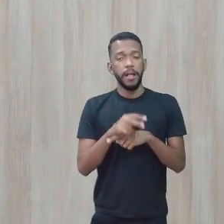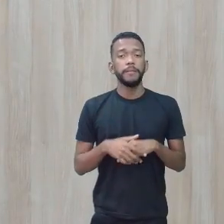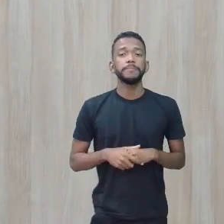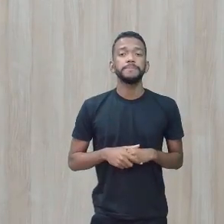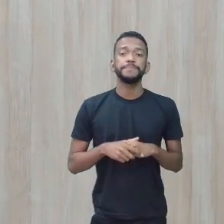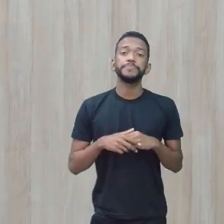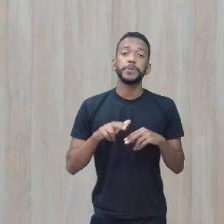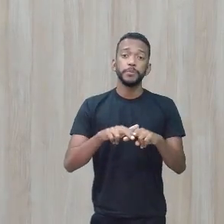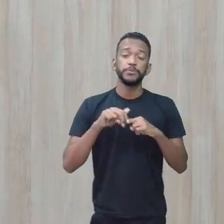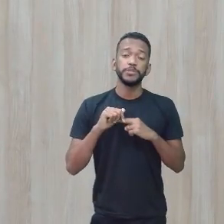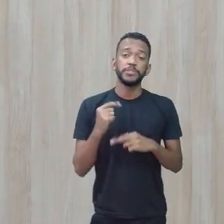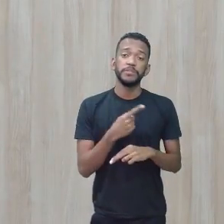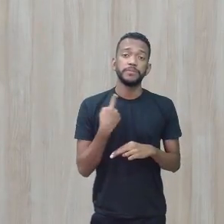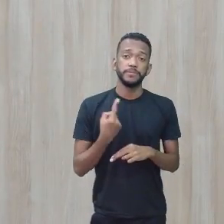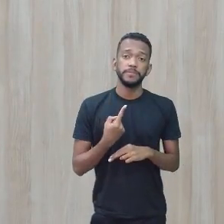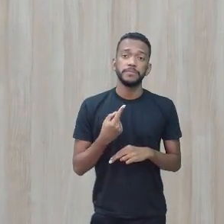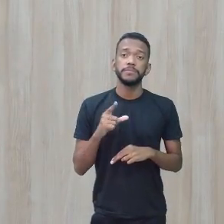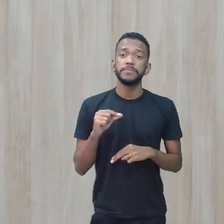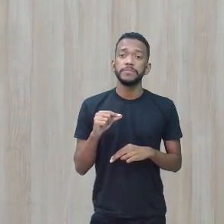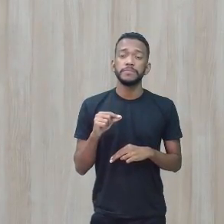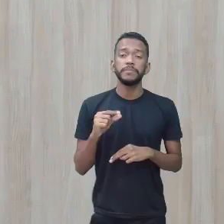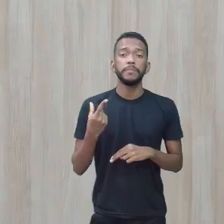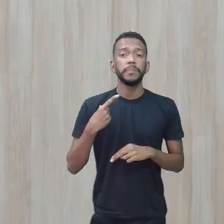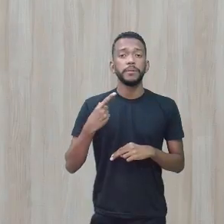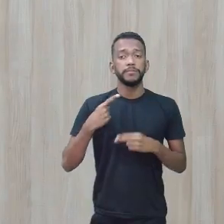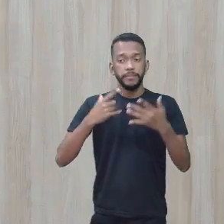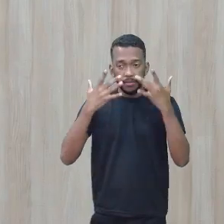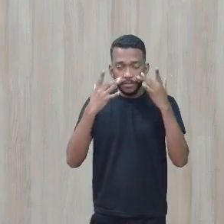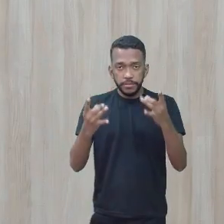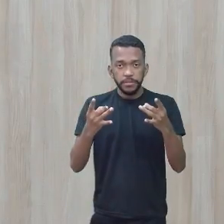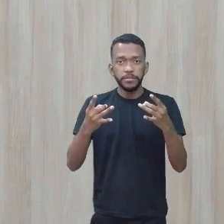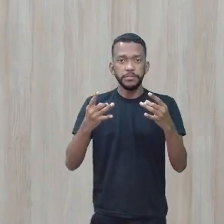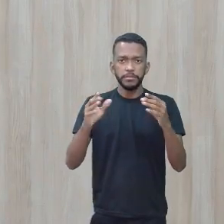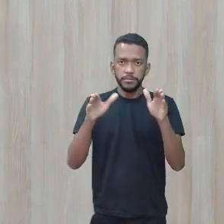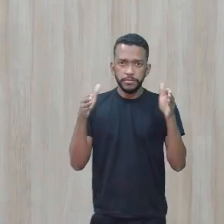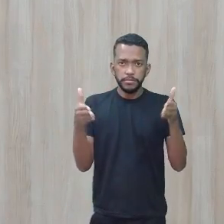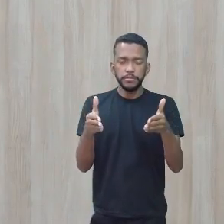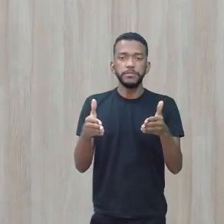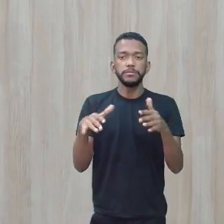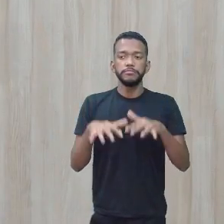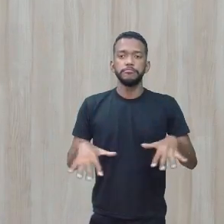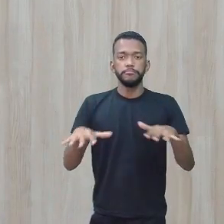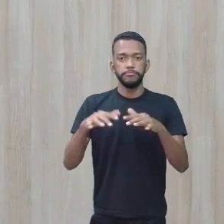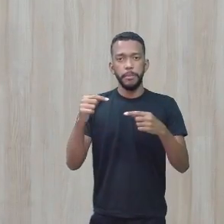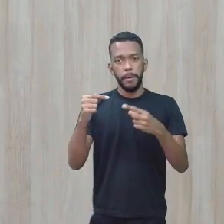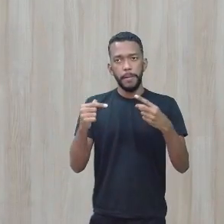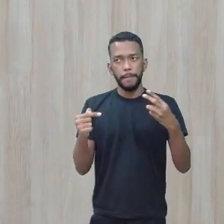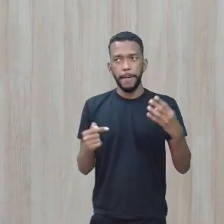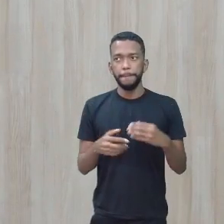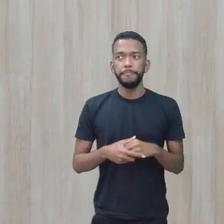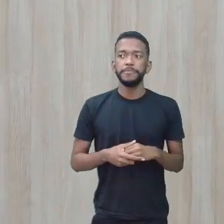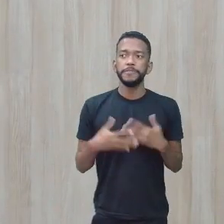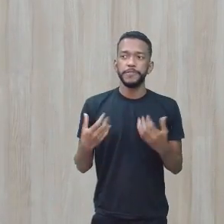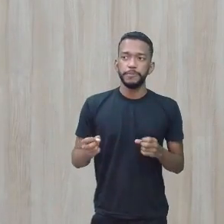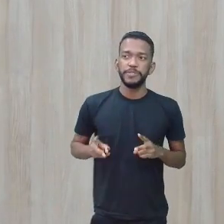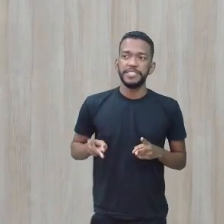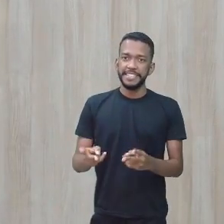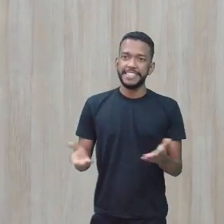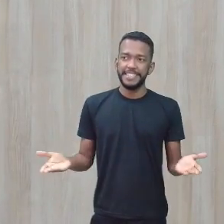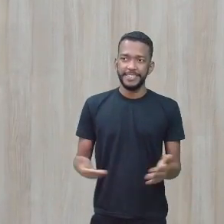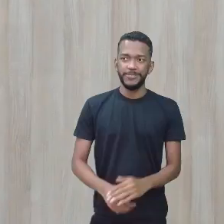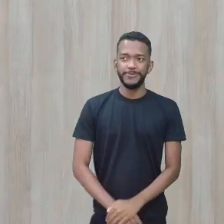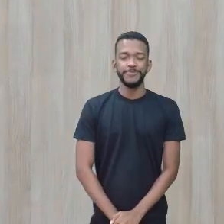por isso que a gente chama atenção, frisa sobre essas questões. Mas vamos seguindo aqui.